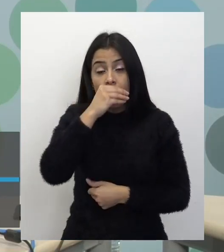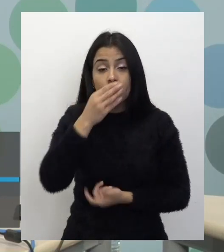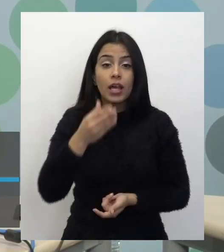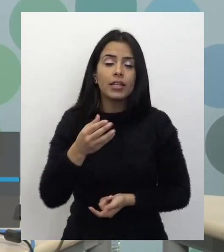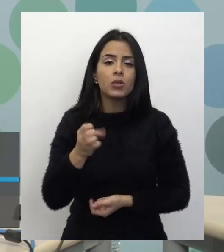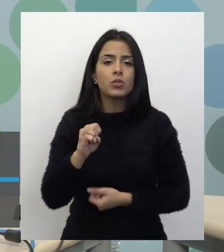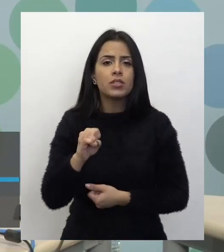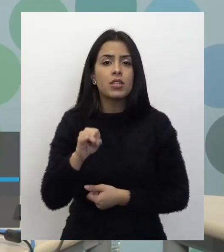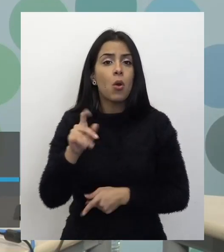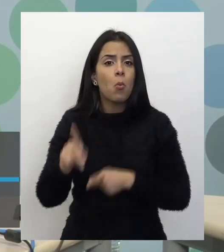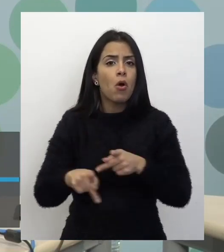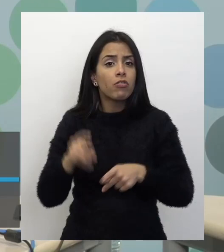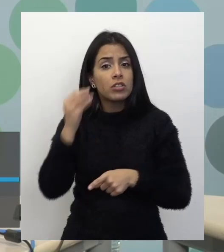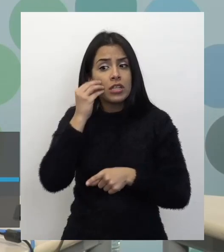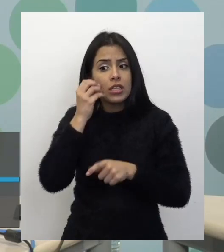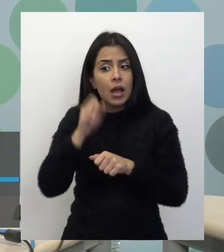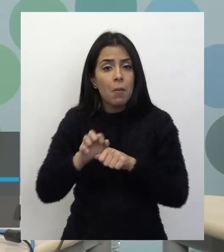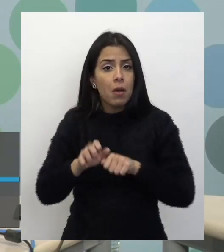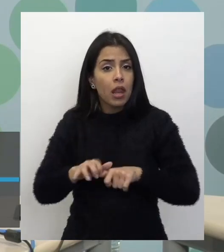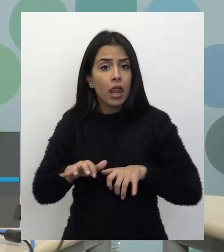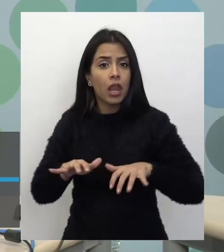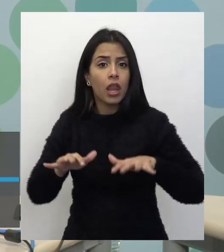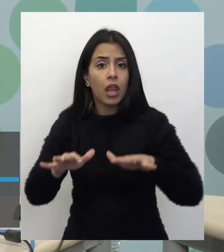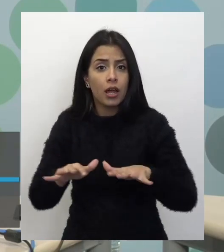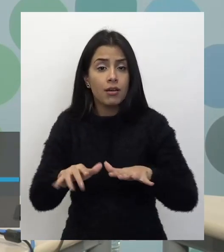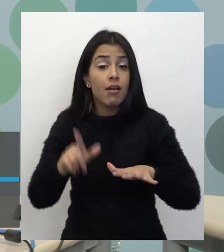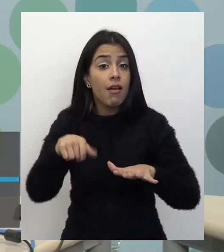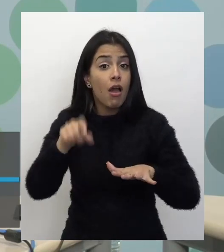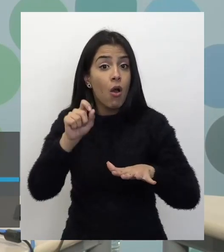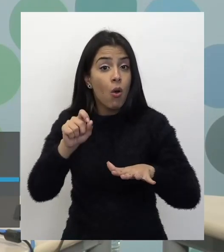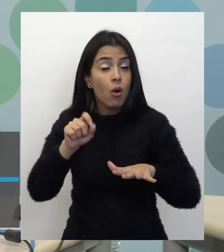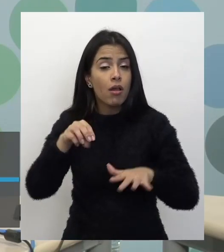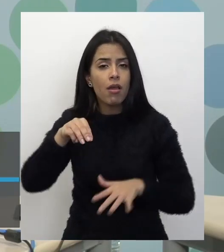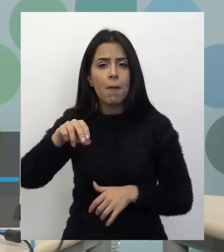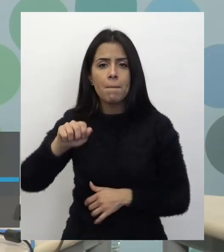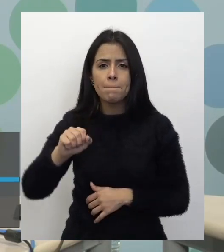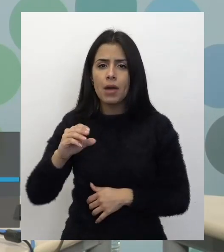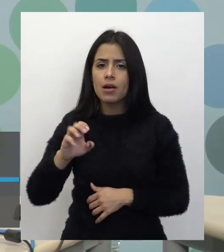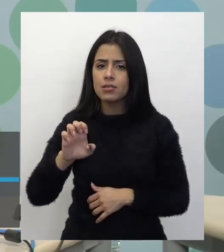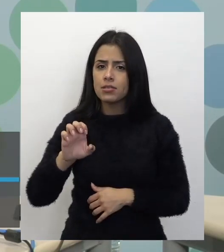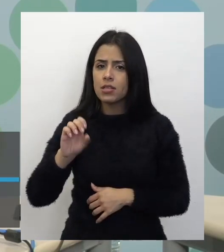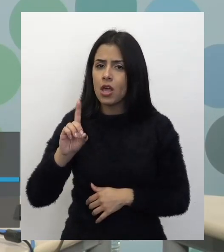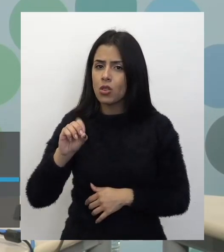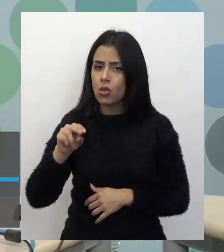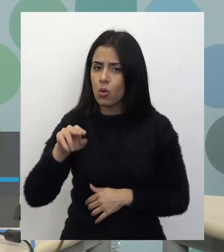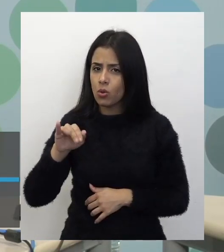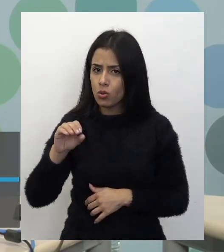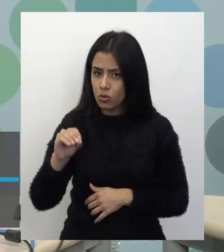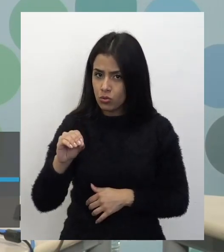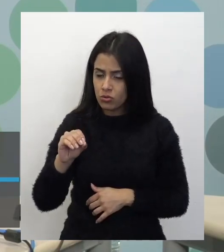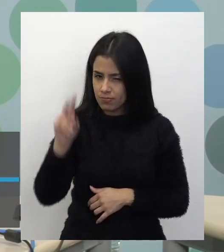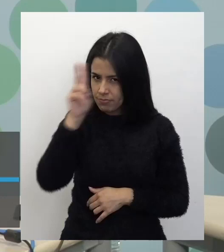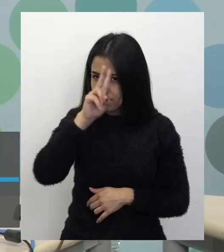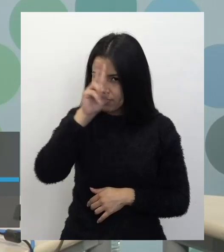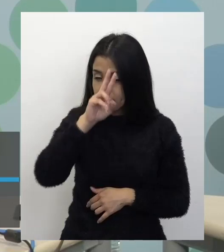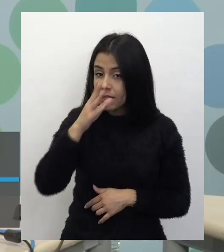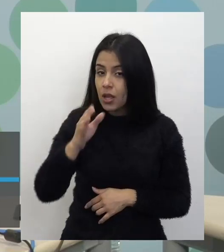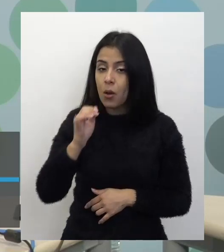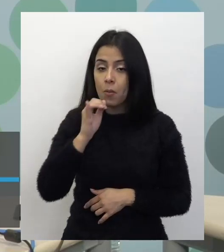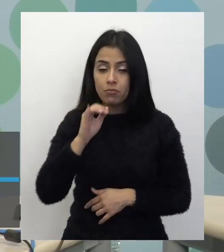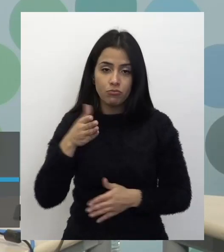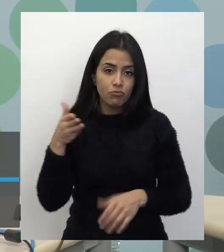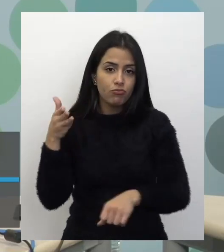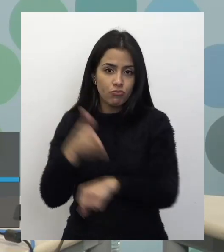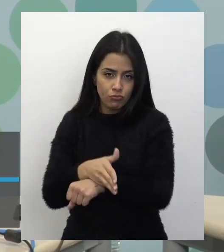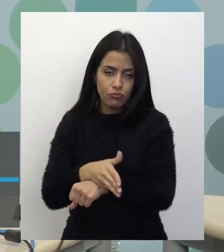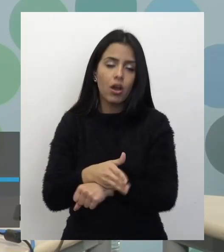está ali a pleno vigor, que eram os macedônios. Então vem lá o Felipe II, encontra Esparta e toda